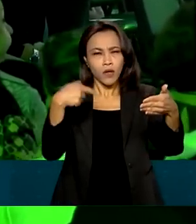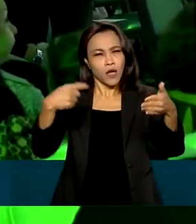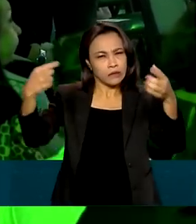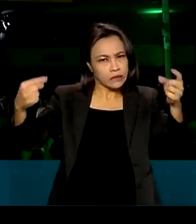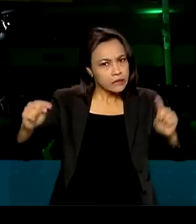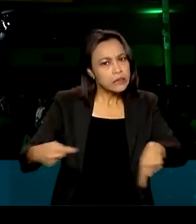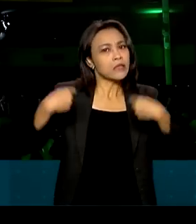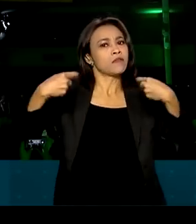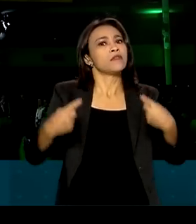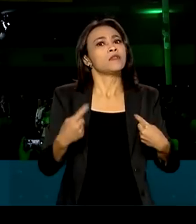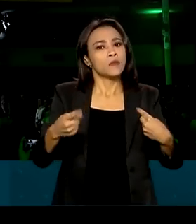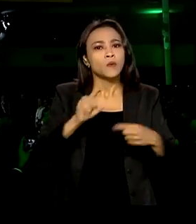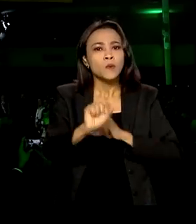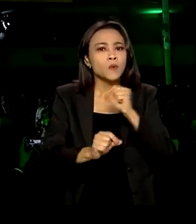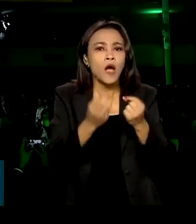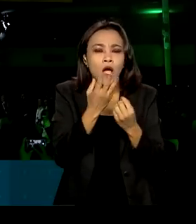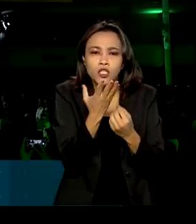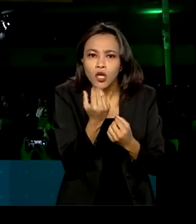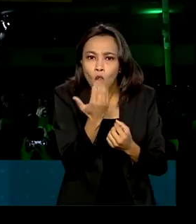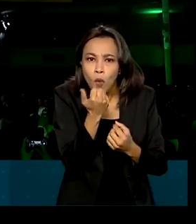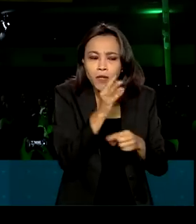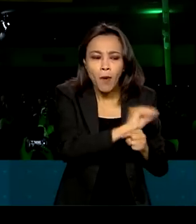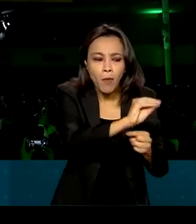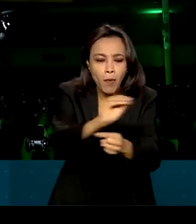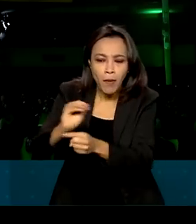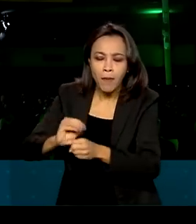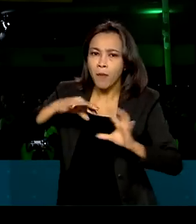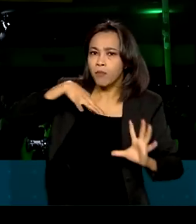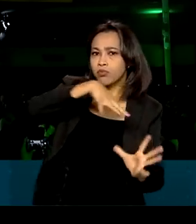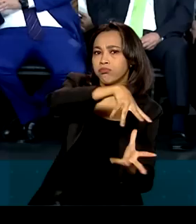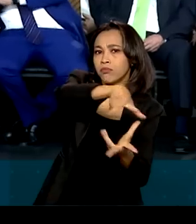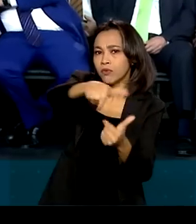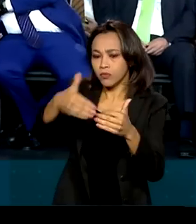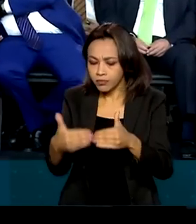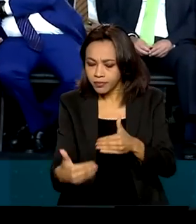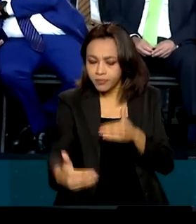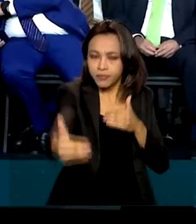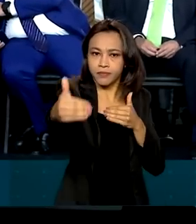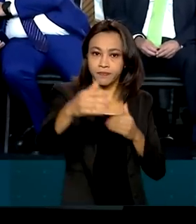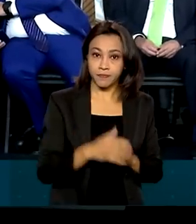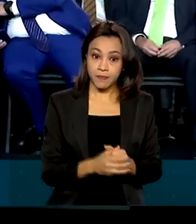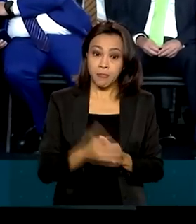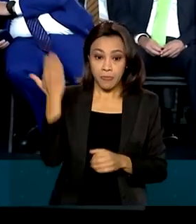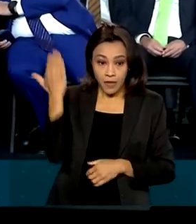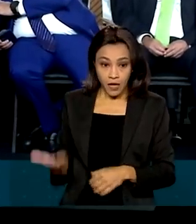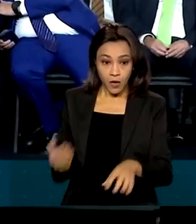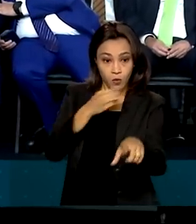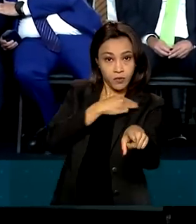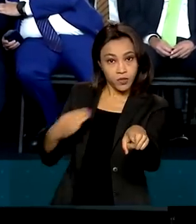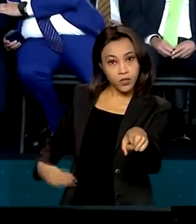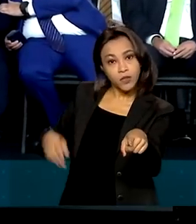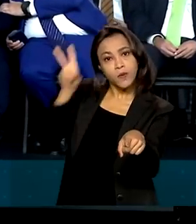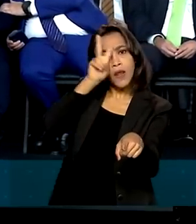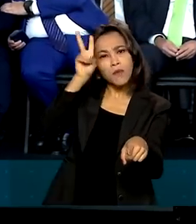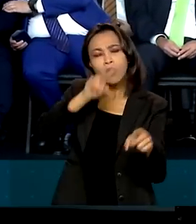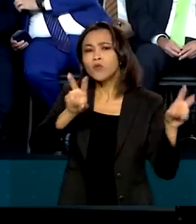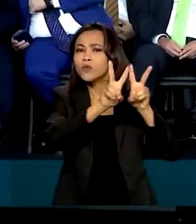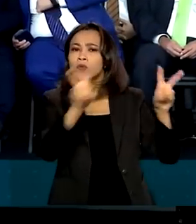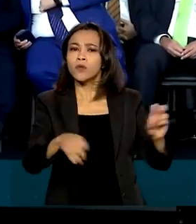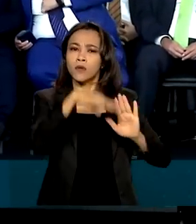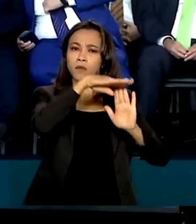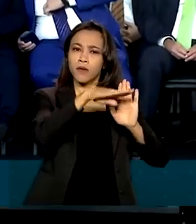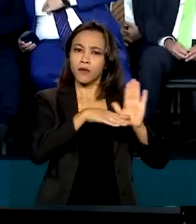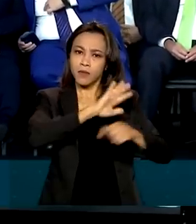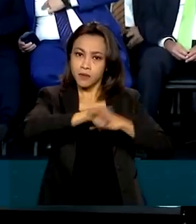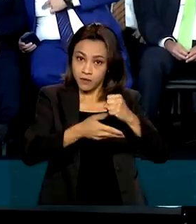de alimentar a população global nas próximas décadas. O ministro do Meio Ambiente lembrou programas de sustentabilidade,